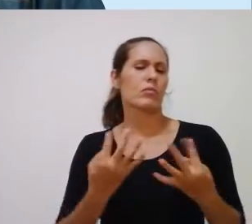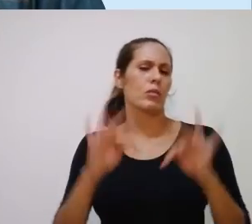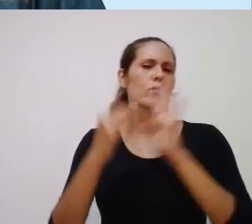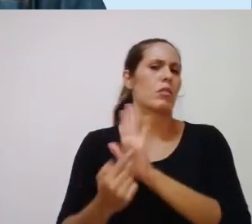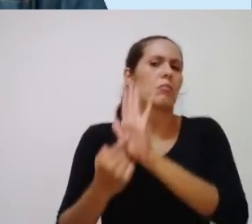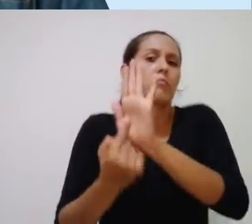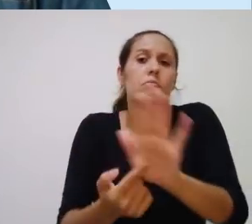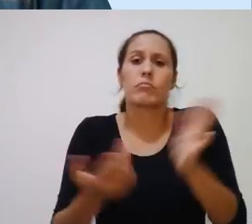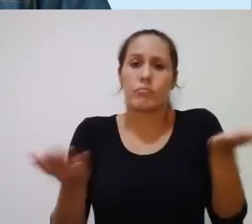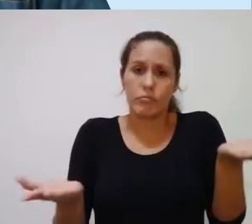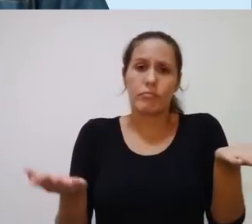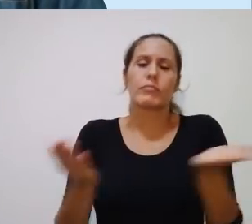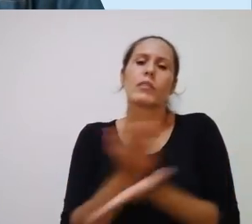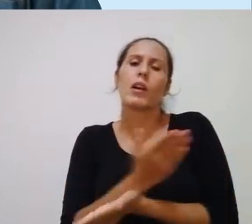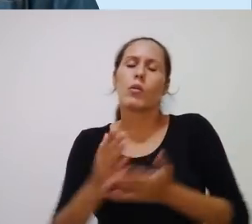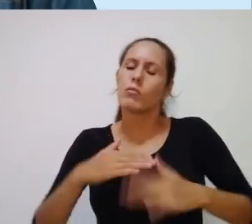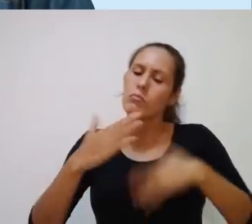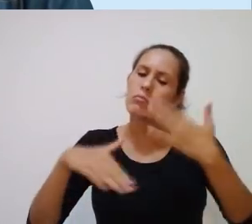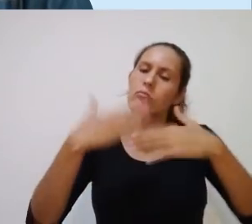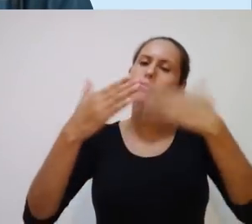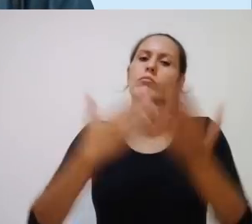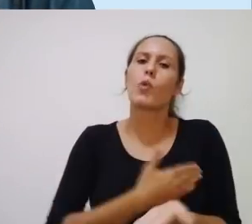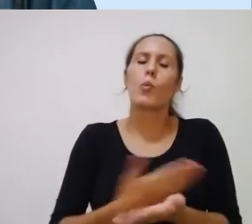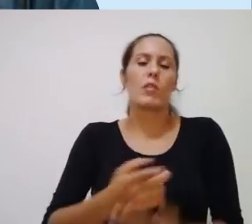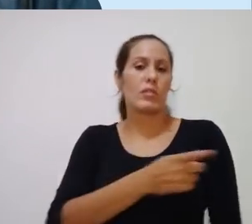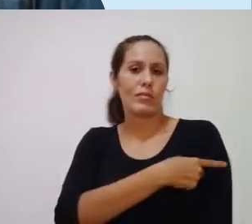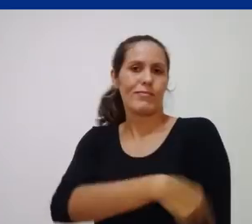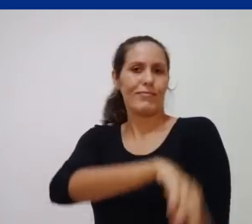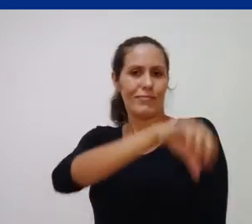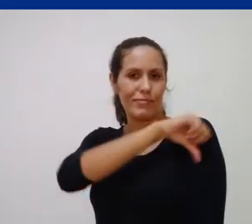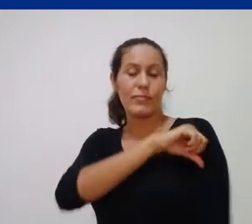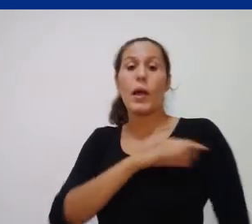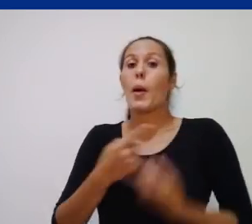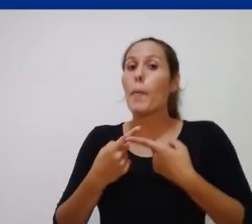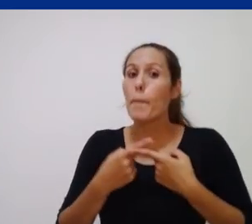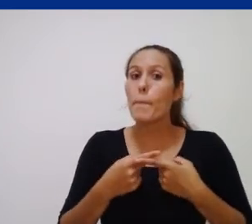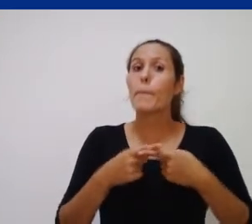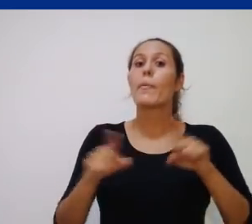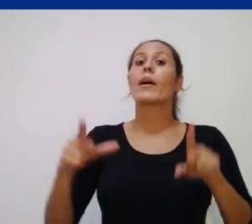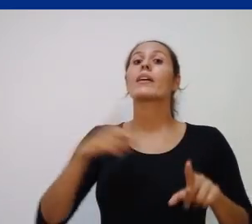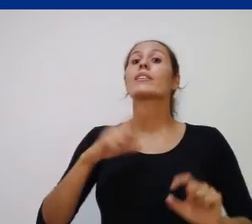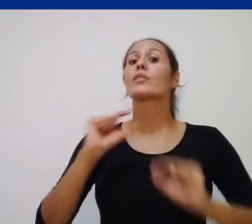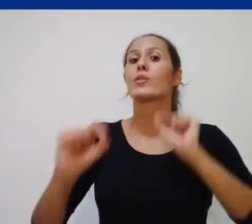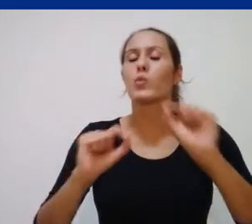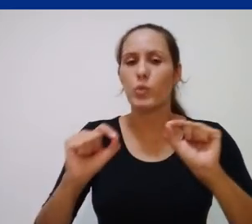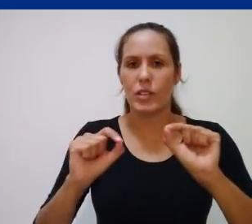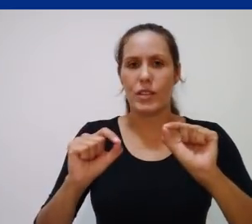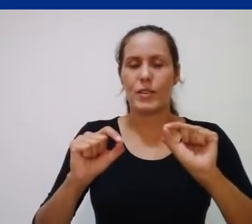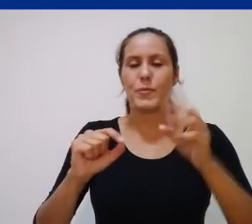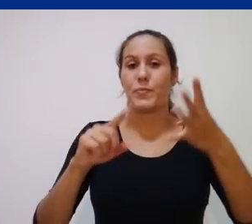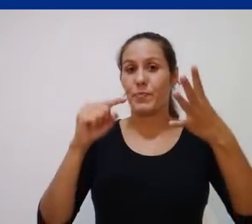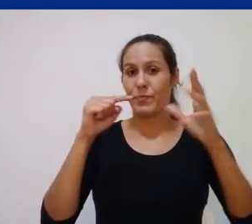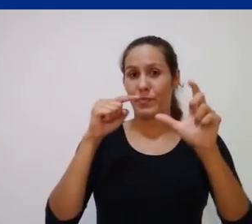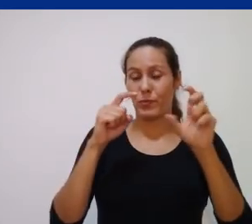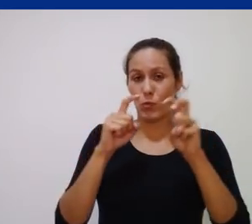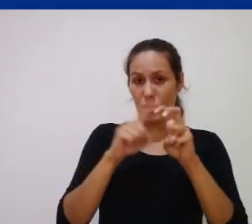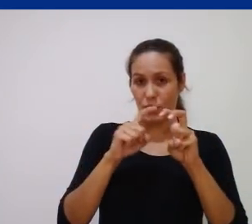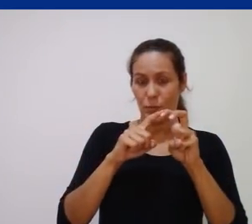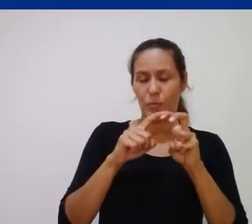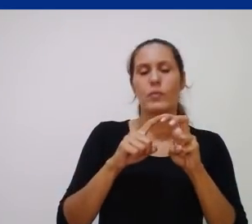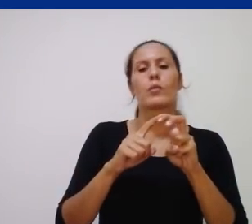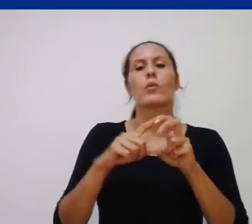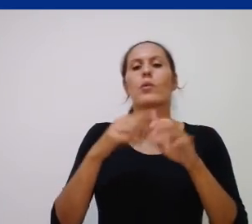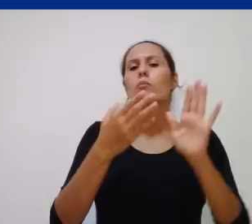aqui no ensino fundamental. Mas ainda temos a pesquisa-ação. Pronto, é uma forma de ação planejada,